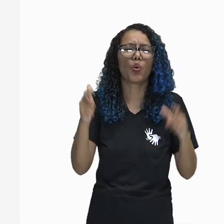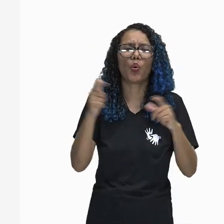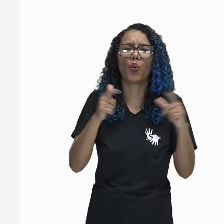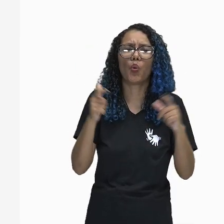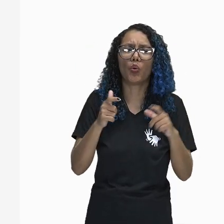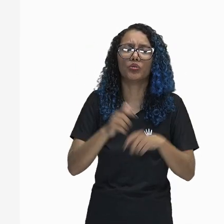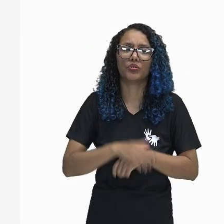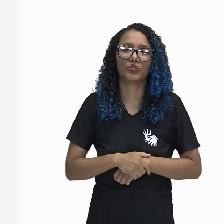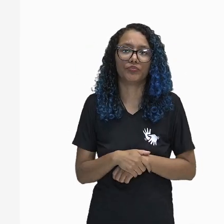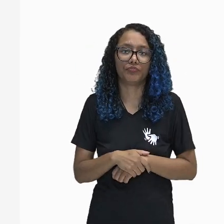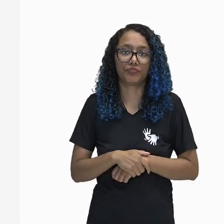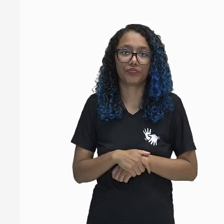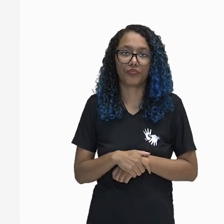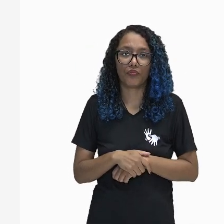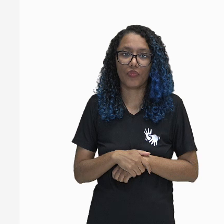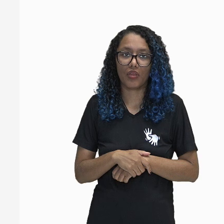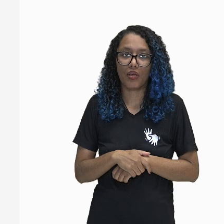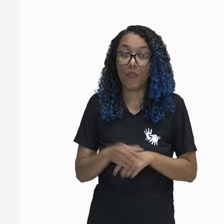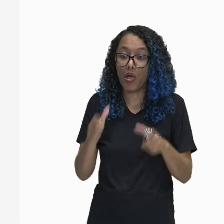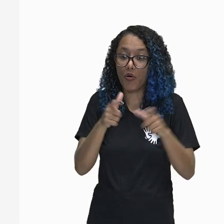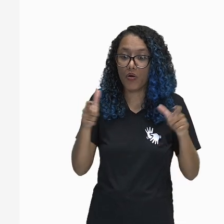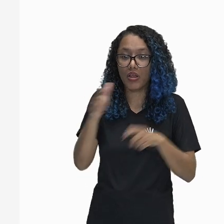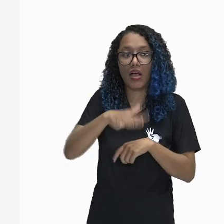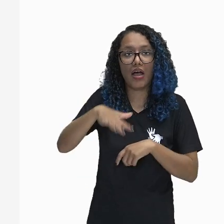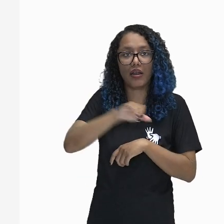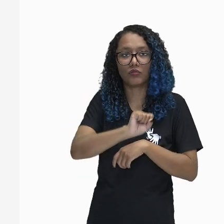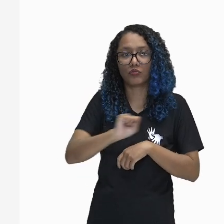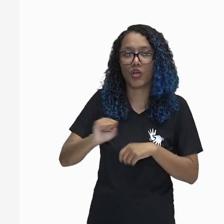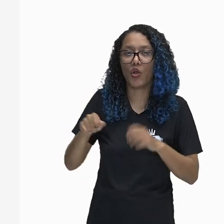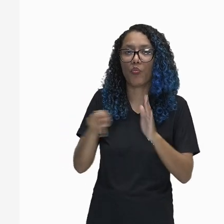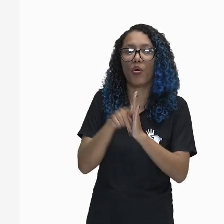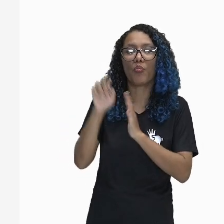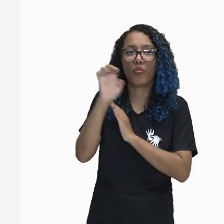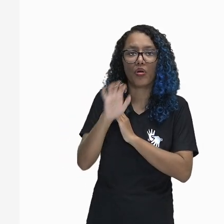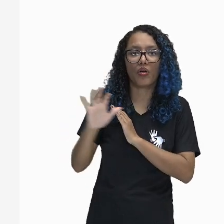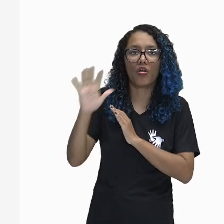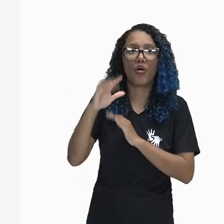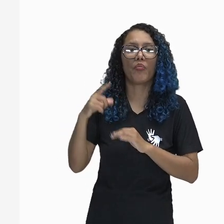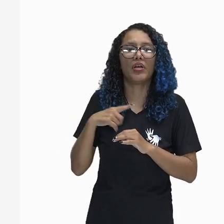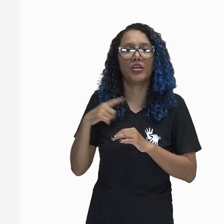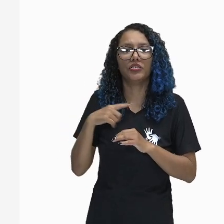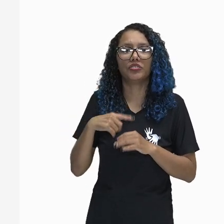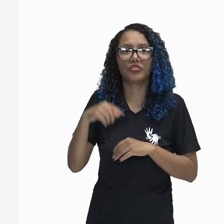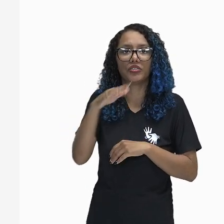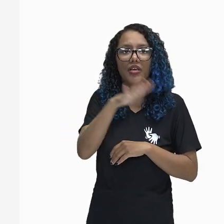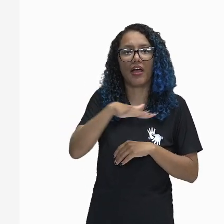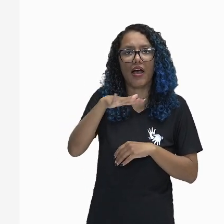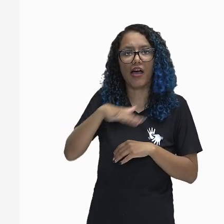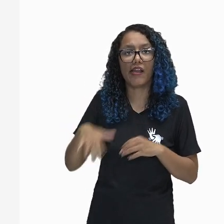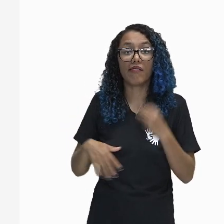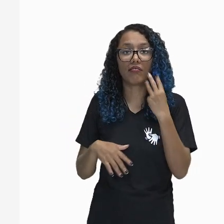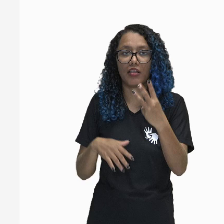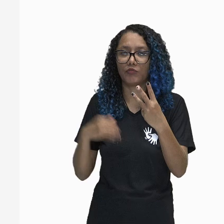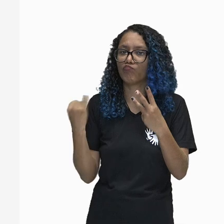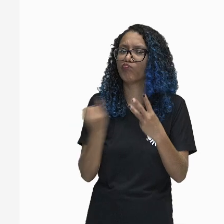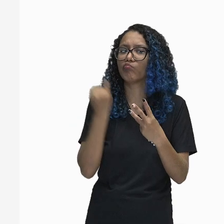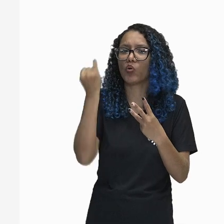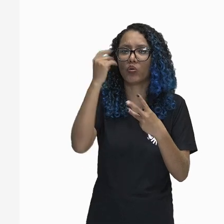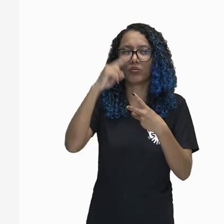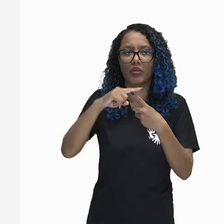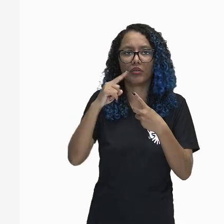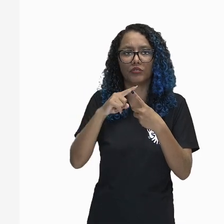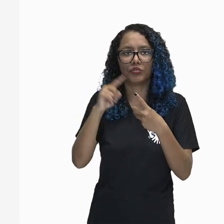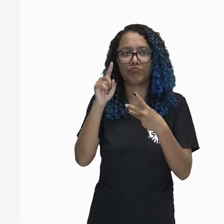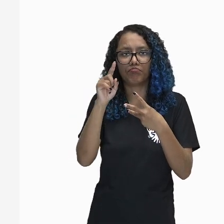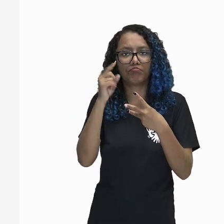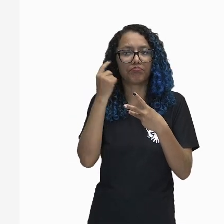localizava-se em sua maior parte no sudeste da Europa e abrangia 3 importantes regiões. A Grécia